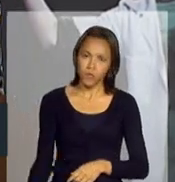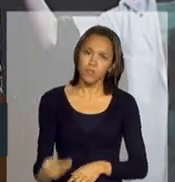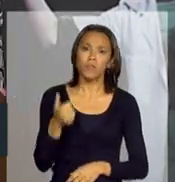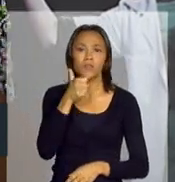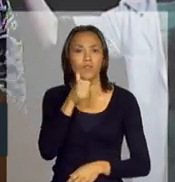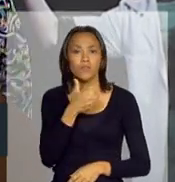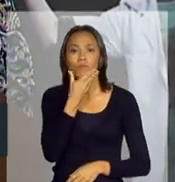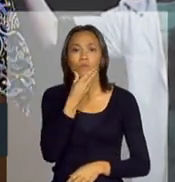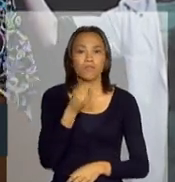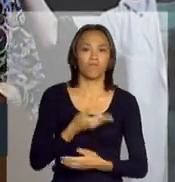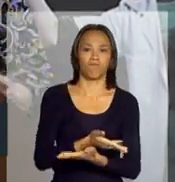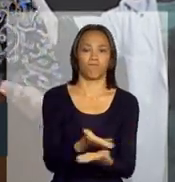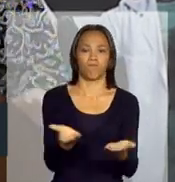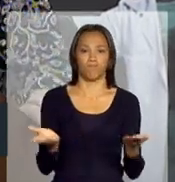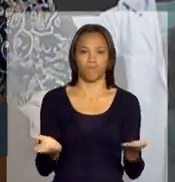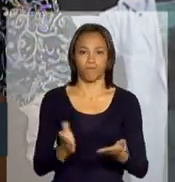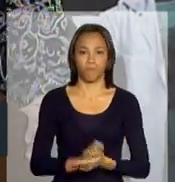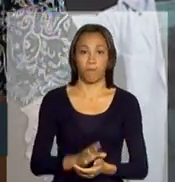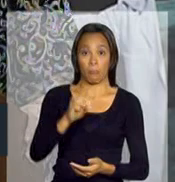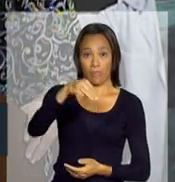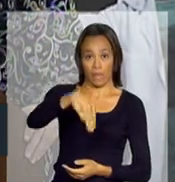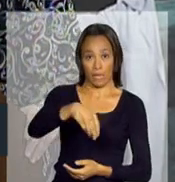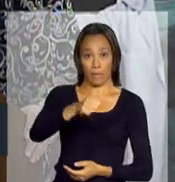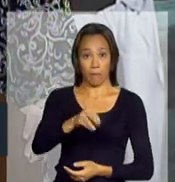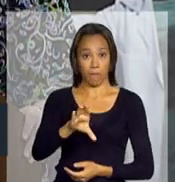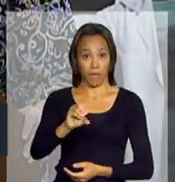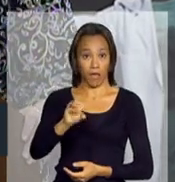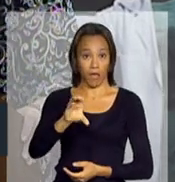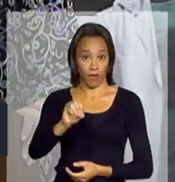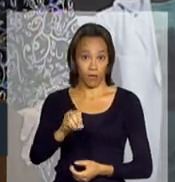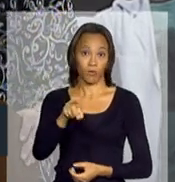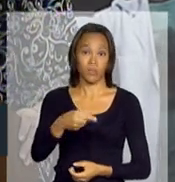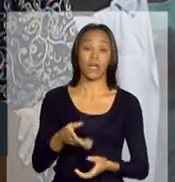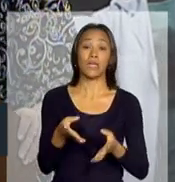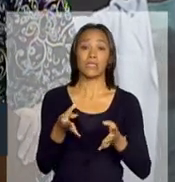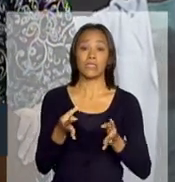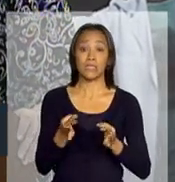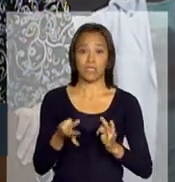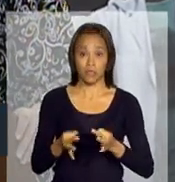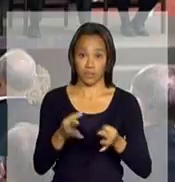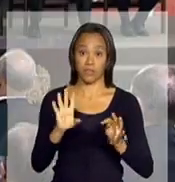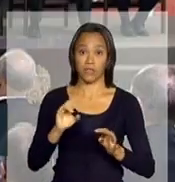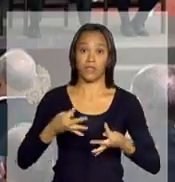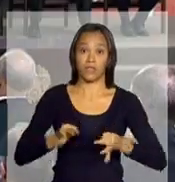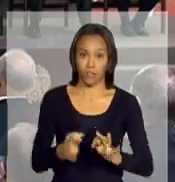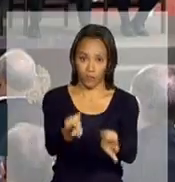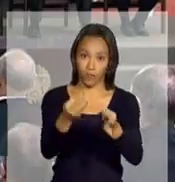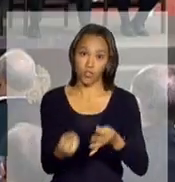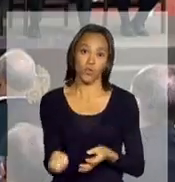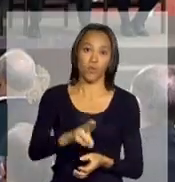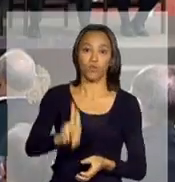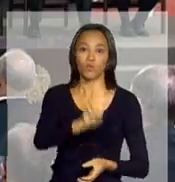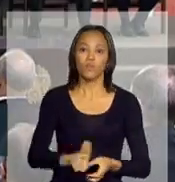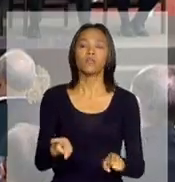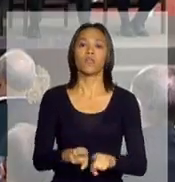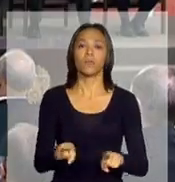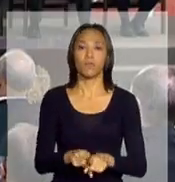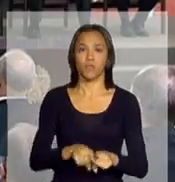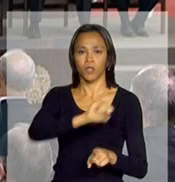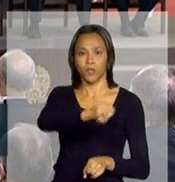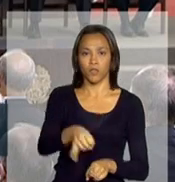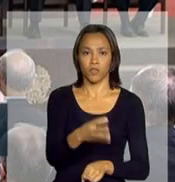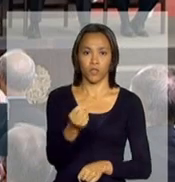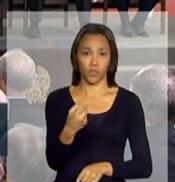senhora ministra an R da Ciência Tecnologia e inovação José elito do